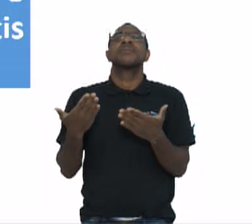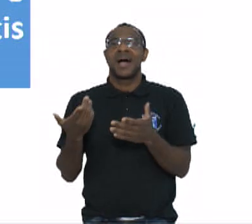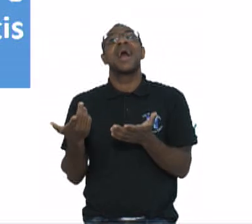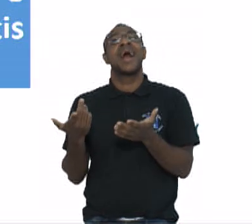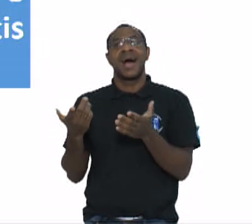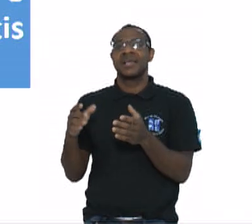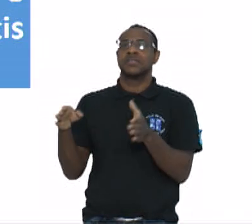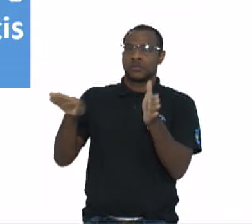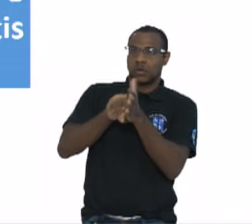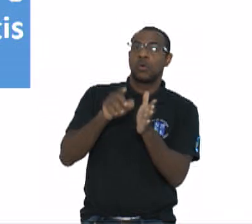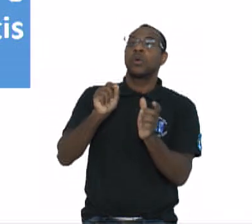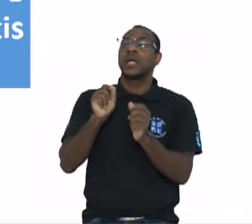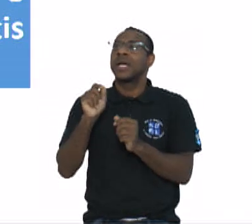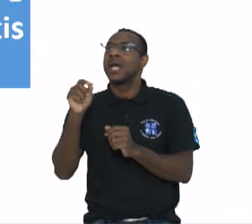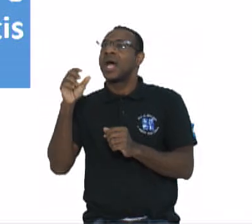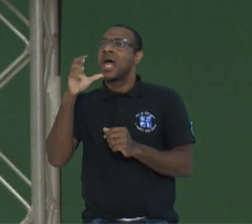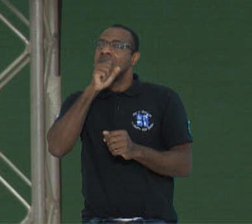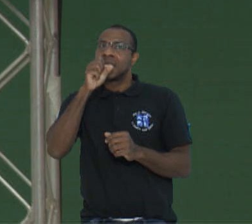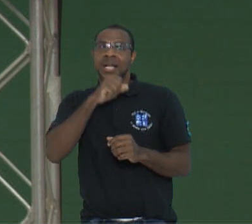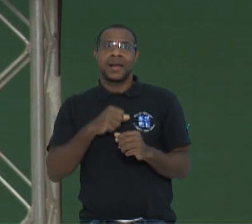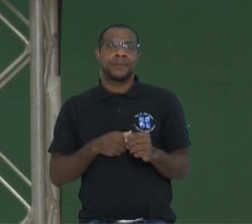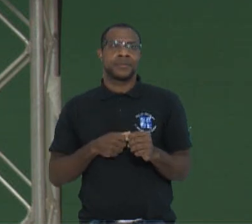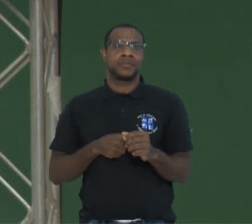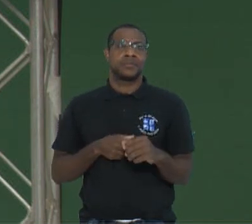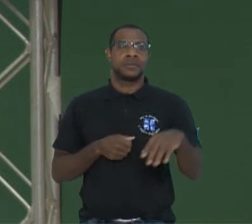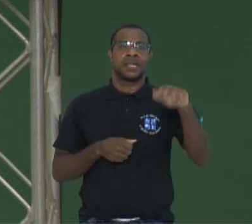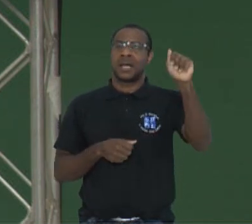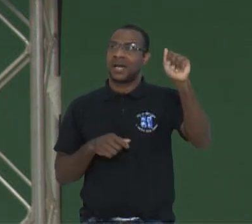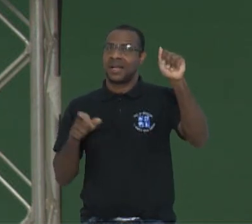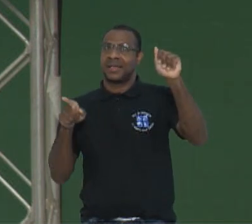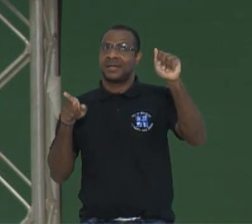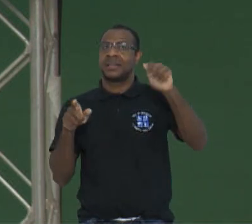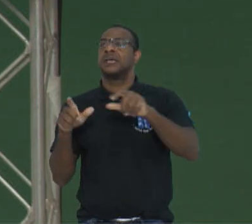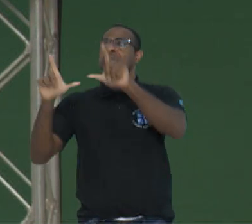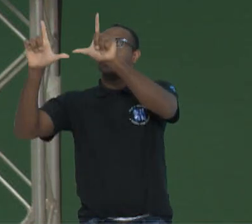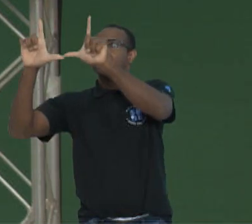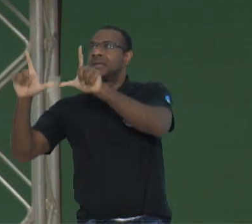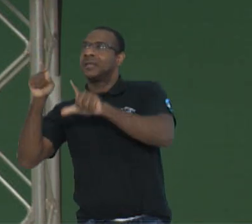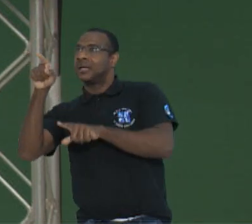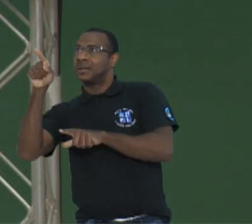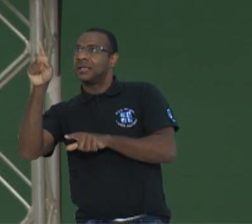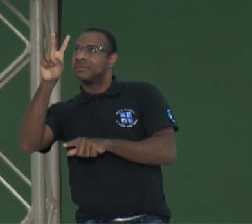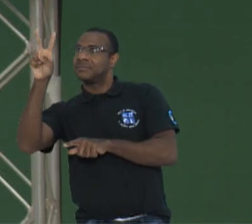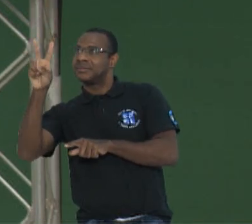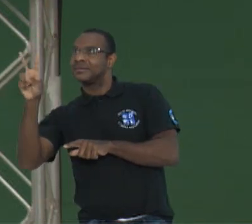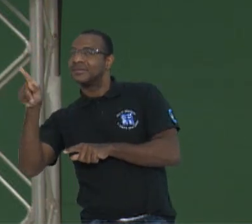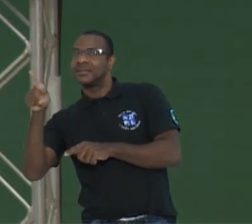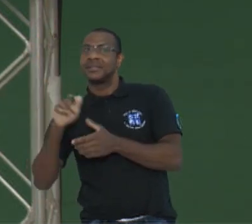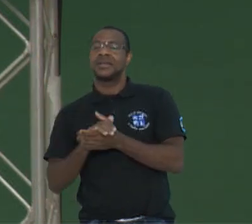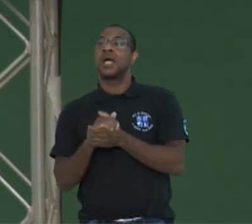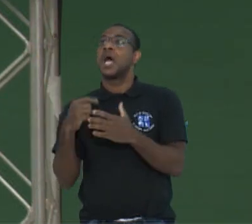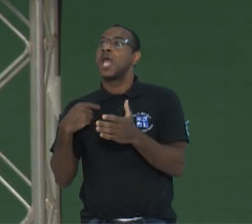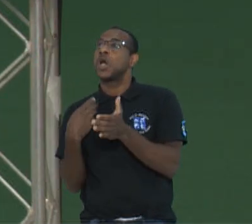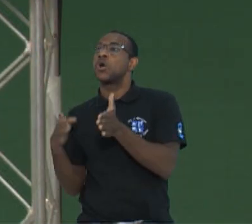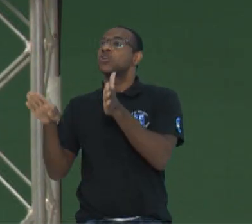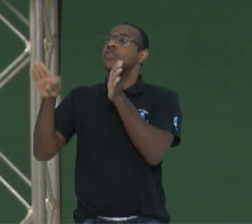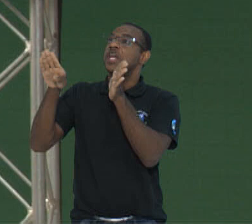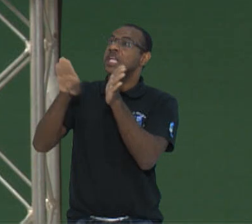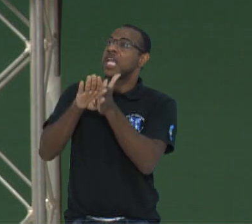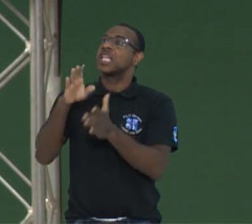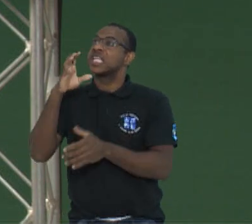diz assim, I arrived on Saturday morning and I went to Agios Solstice Beach. Eu cheguei